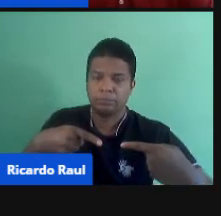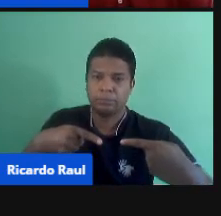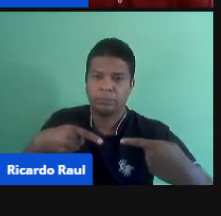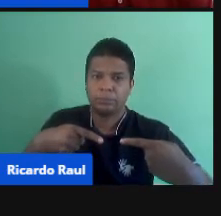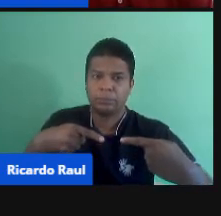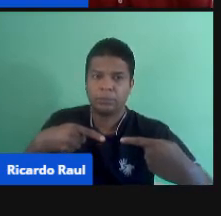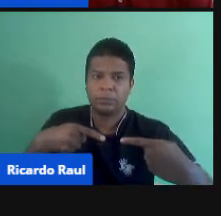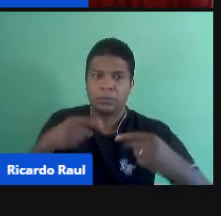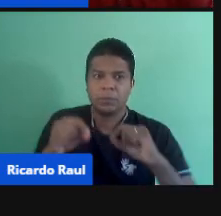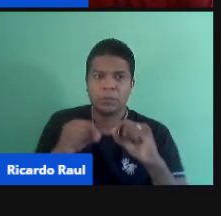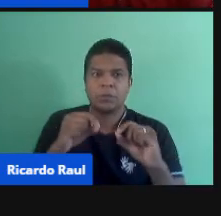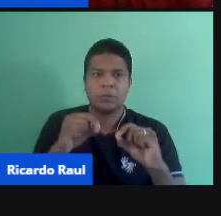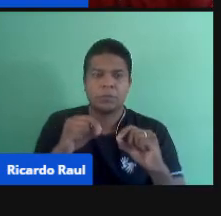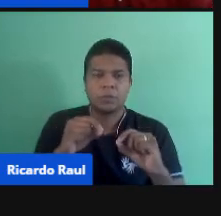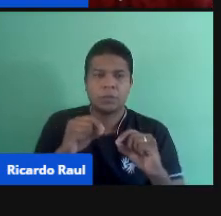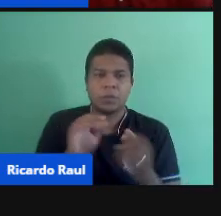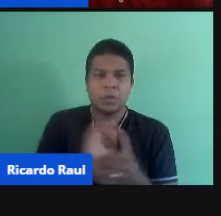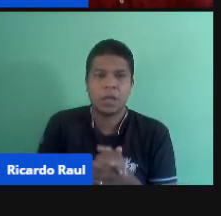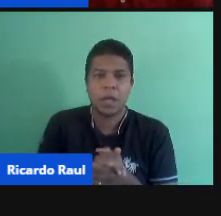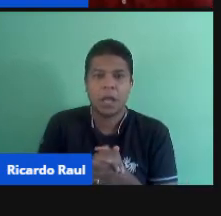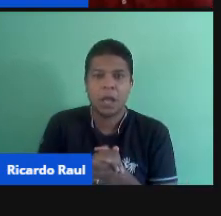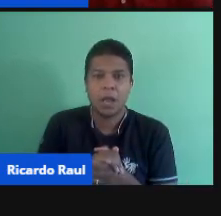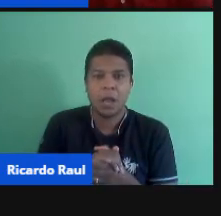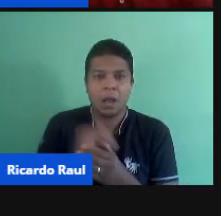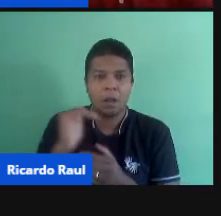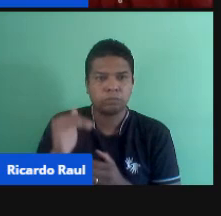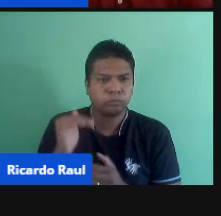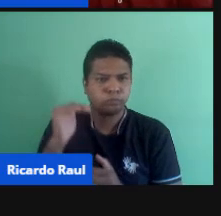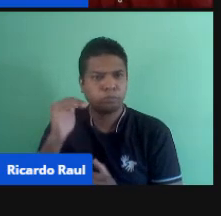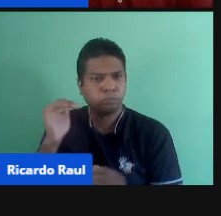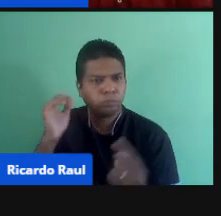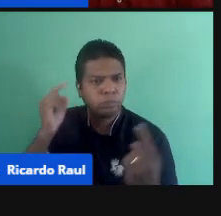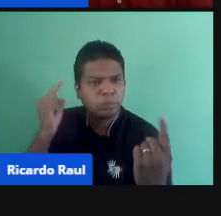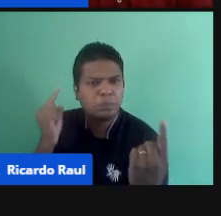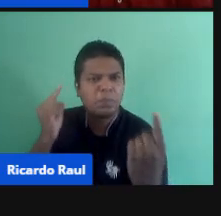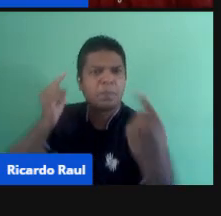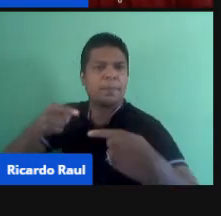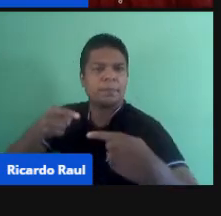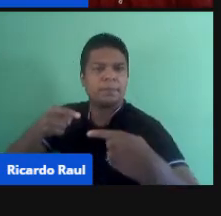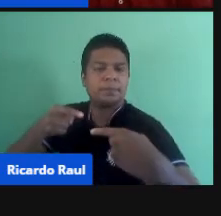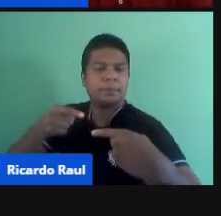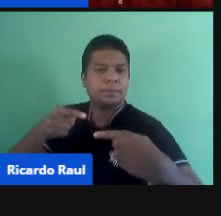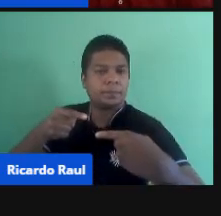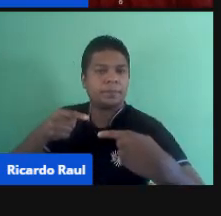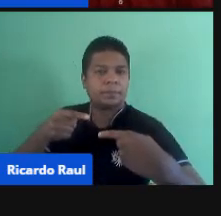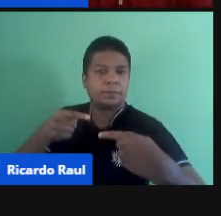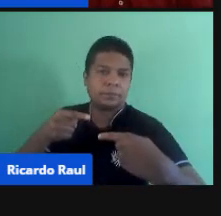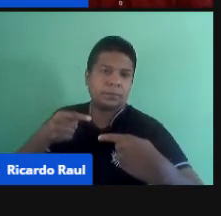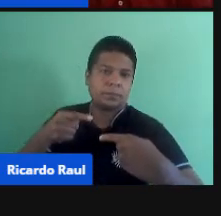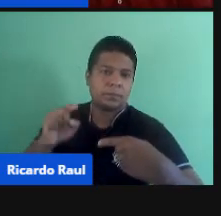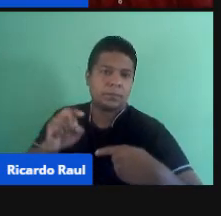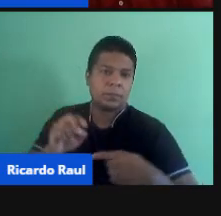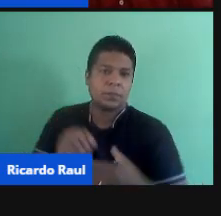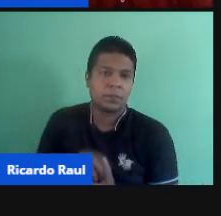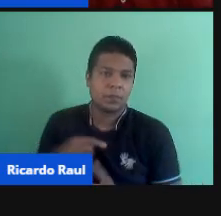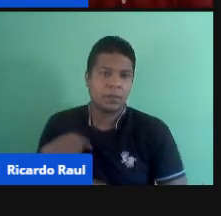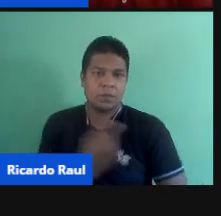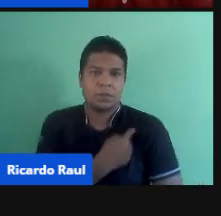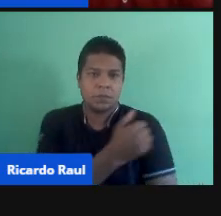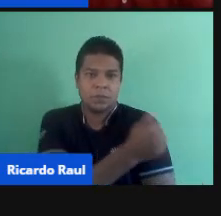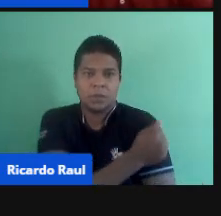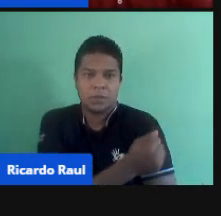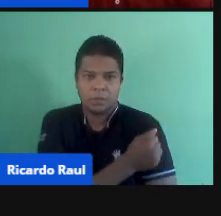que nós chamamos de alta competição no desporto escolar para os nossos alunos, e isso chega na